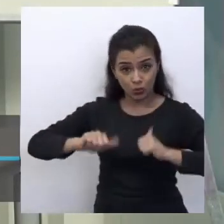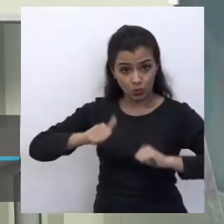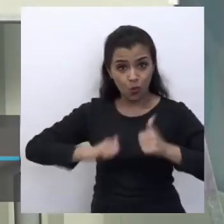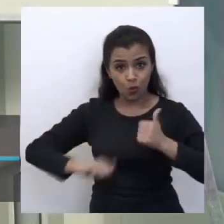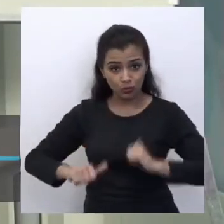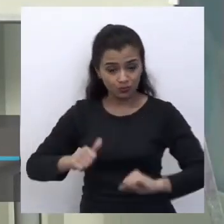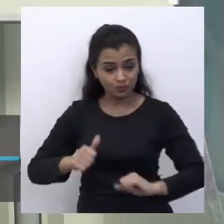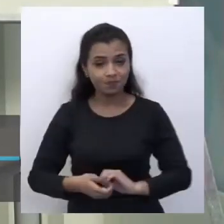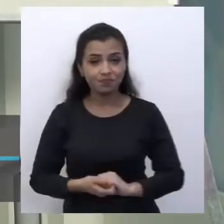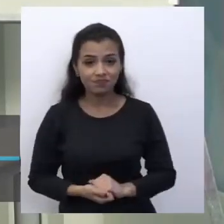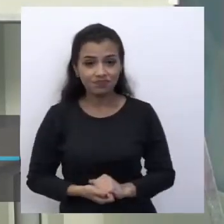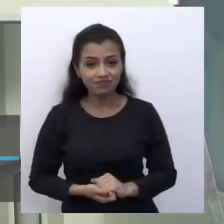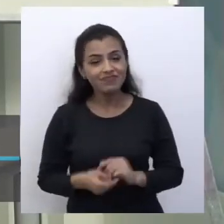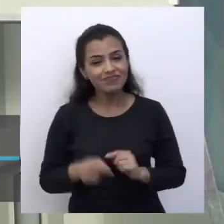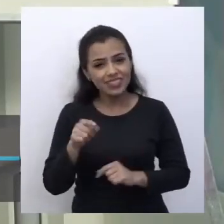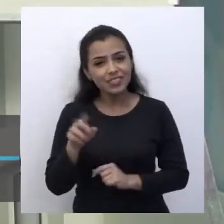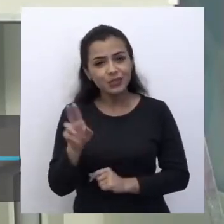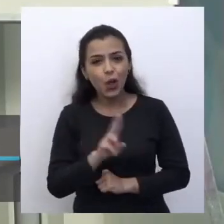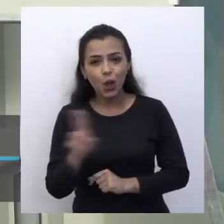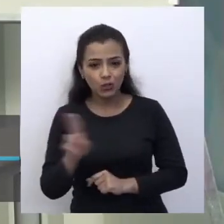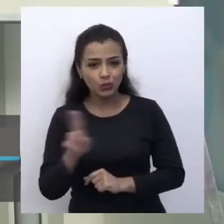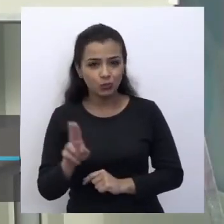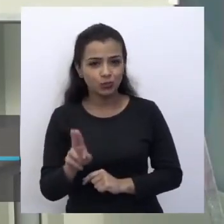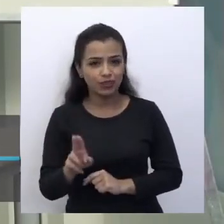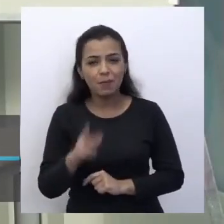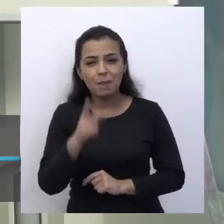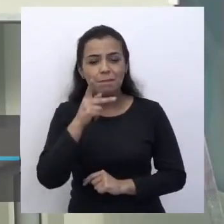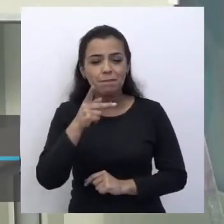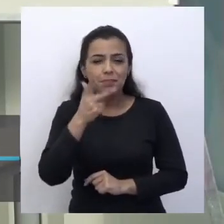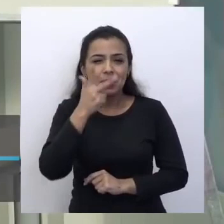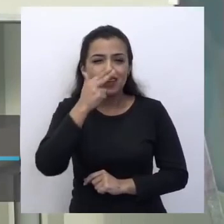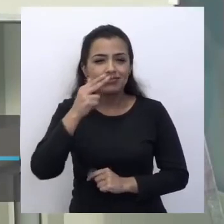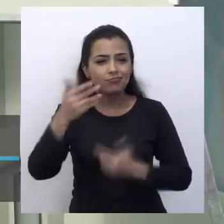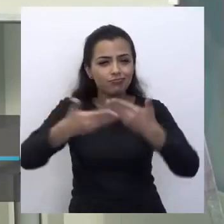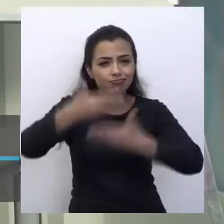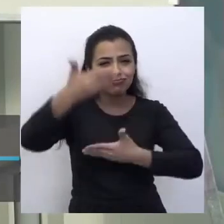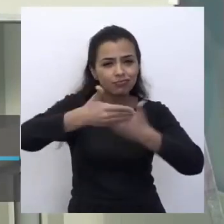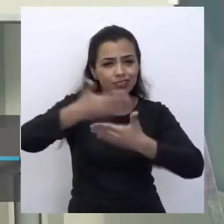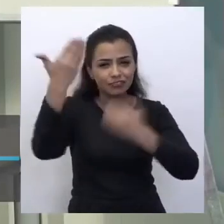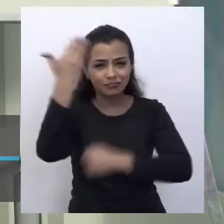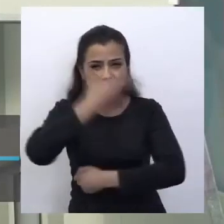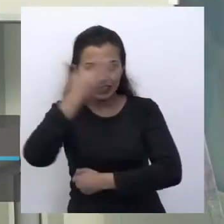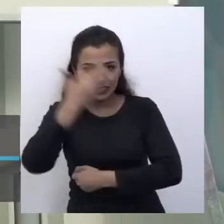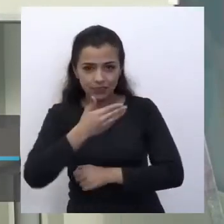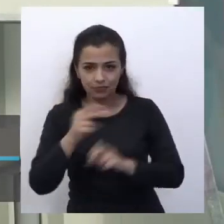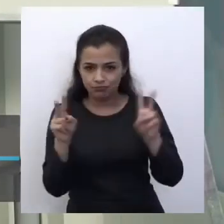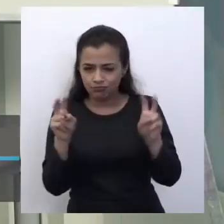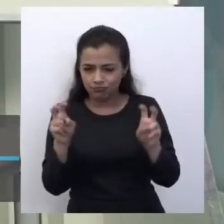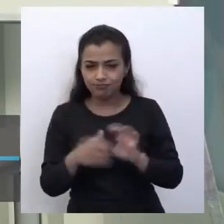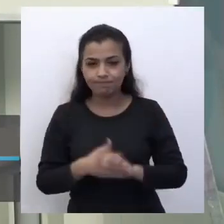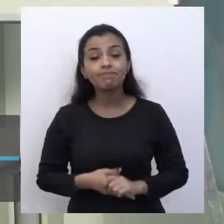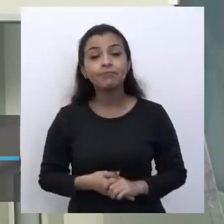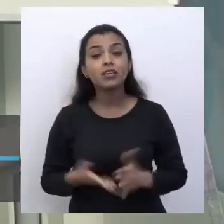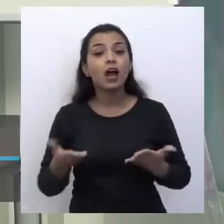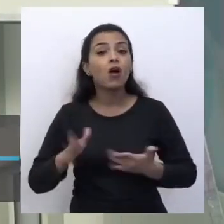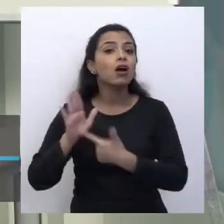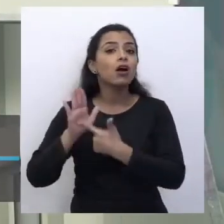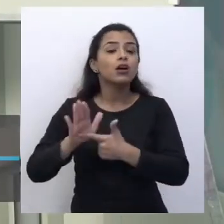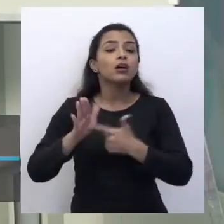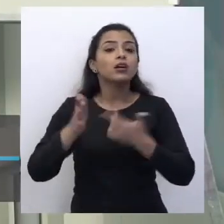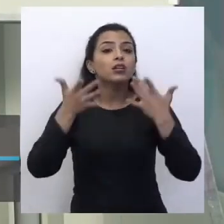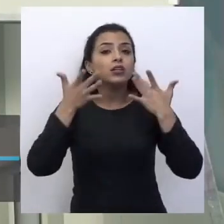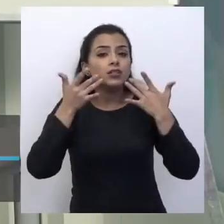trupe, tá? Então, essa é a quarta parede, a parede invisível. Eu trouxe para vocês, turma, uma peça, não é